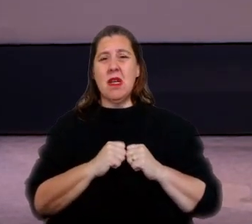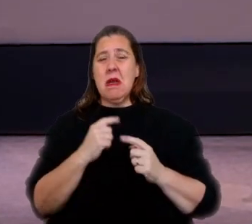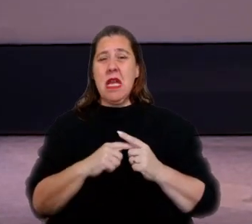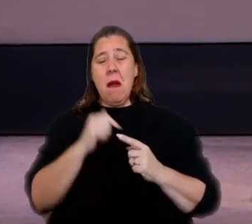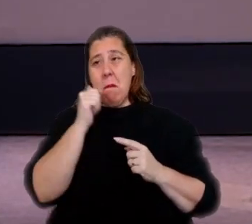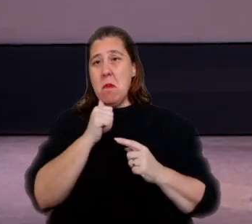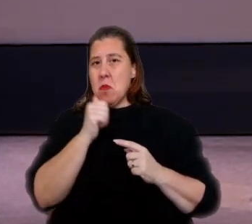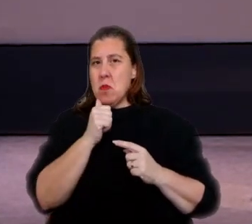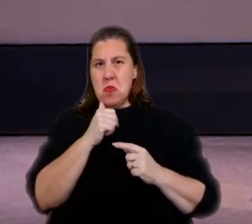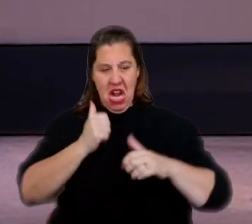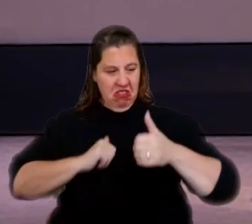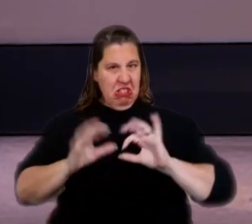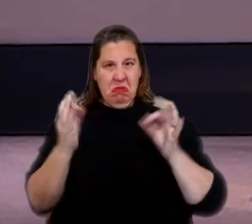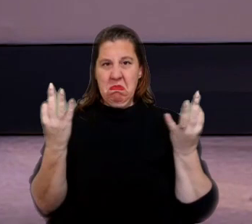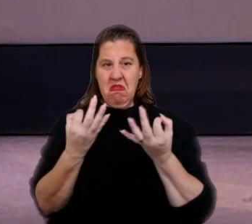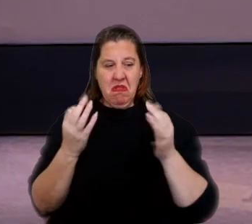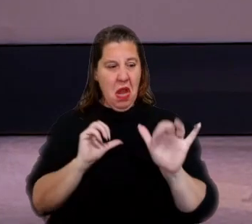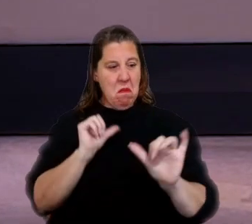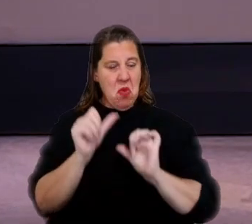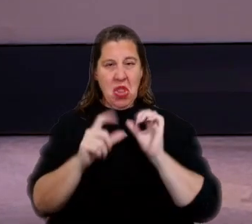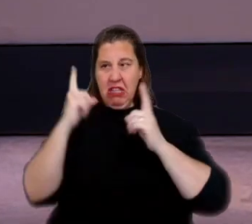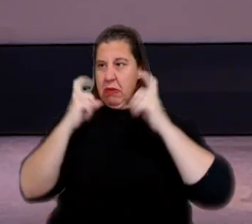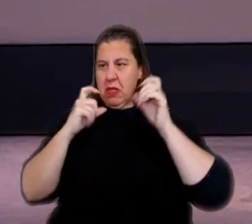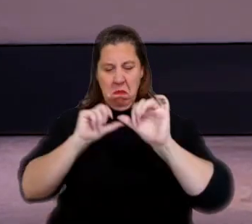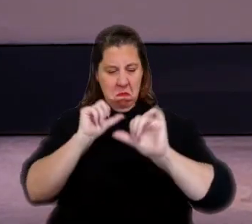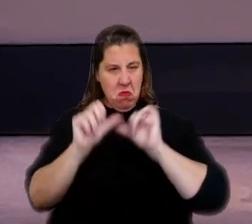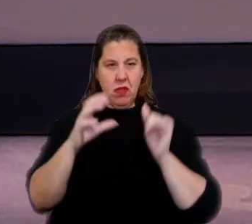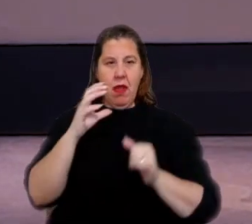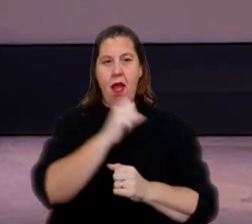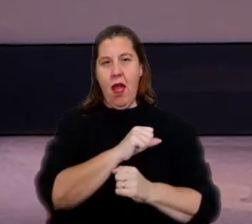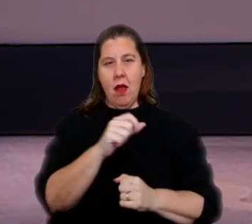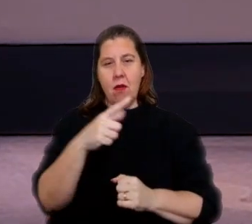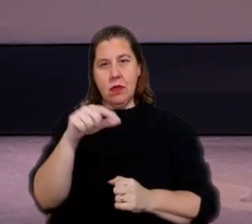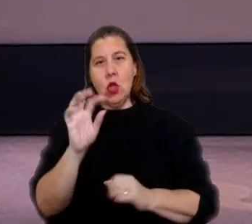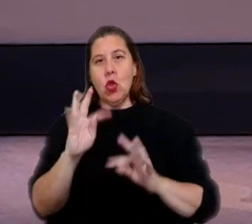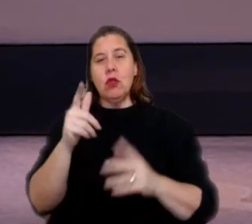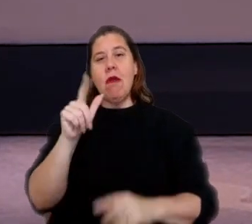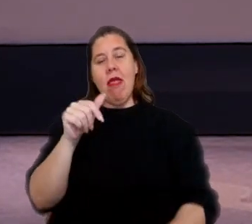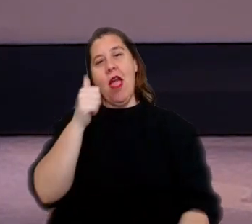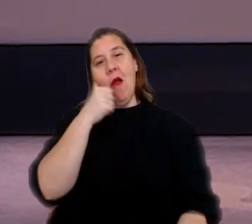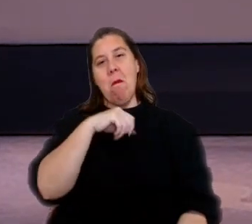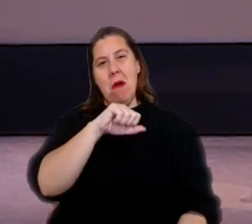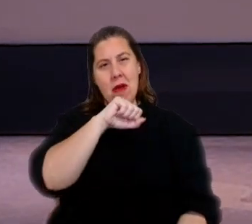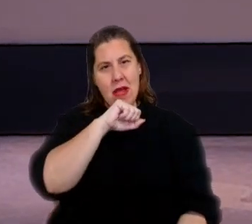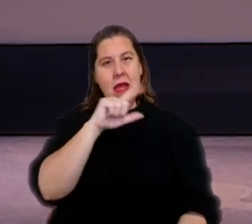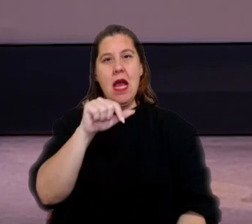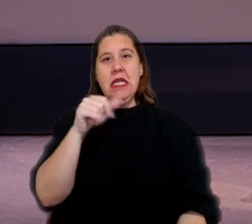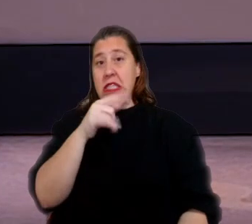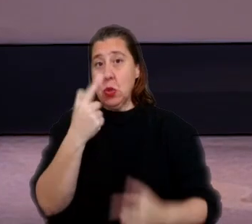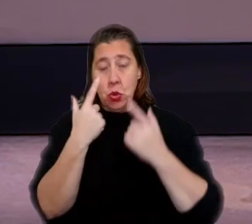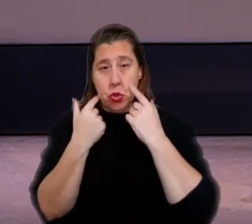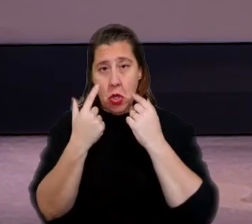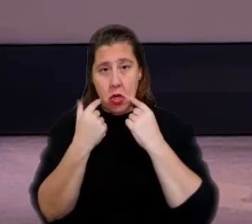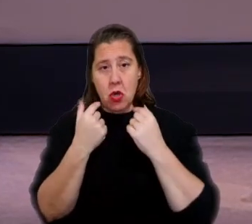né? Porque ela muda a expressão, assim, a gente... Bom, acho que todo mundo que é mãe aqui foi uma parte